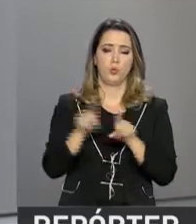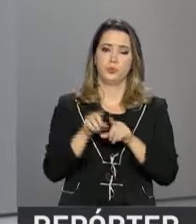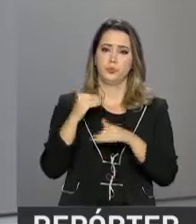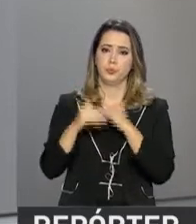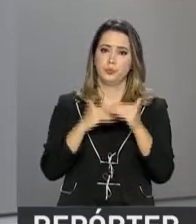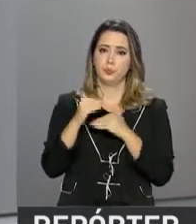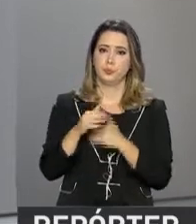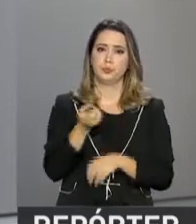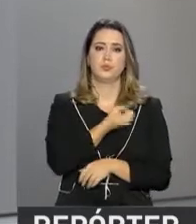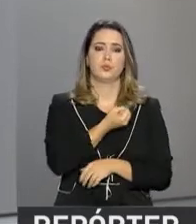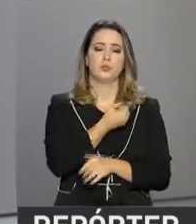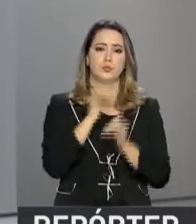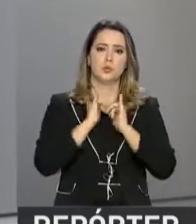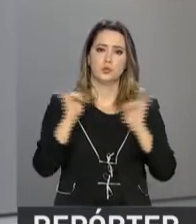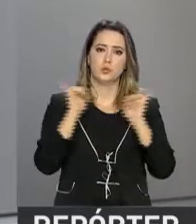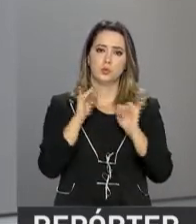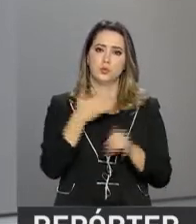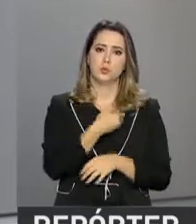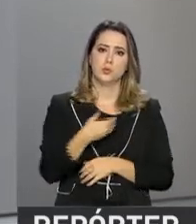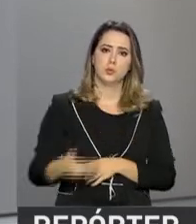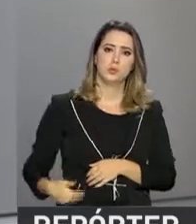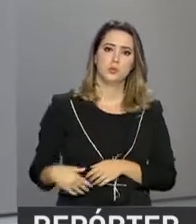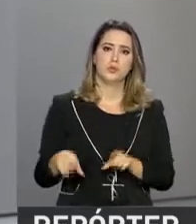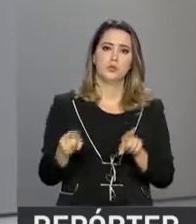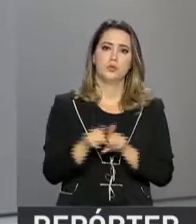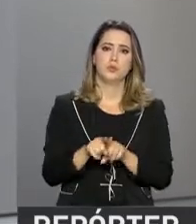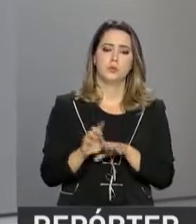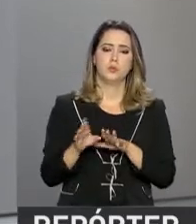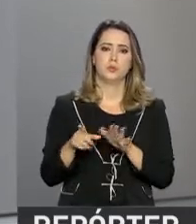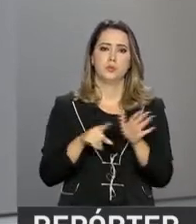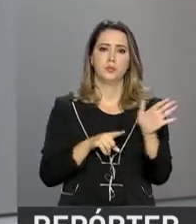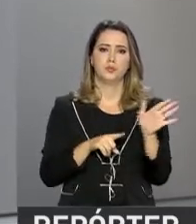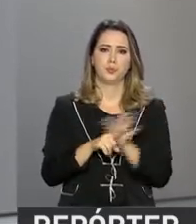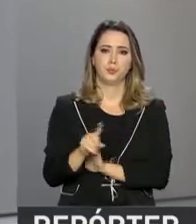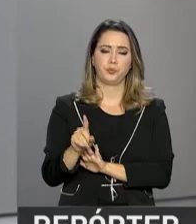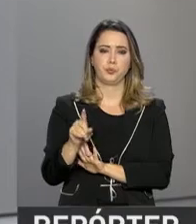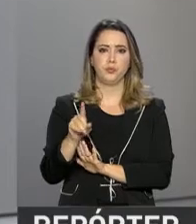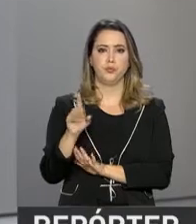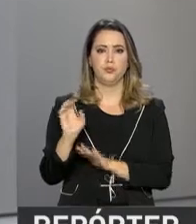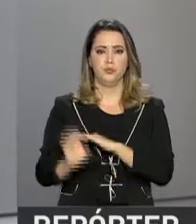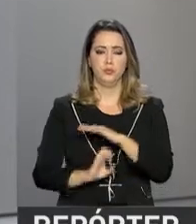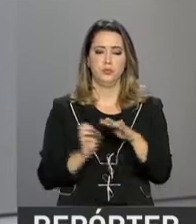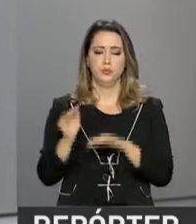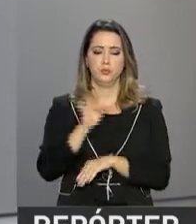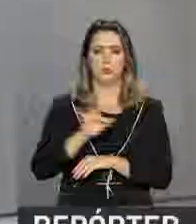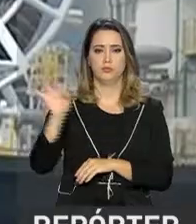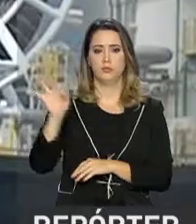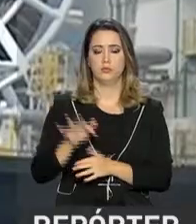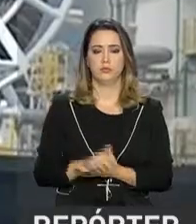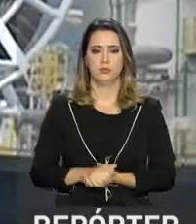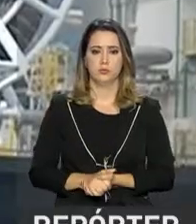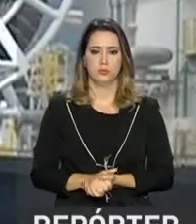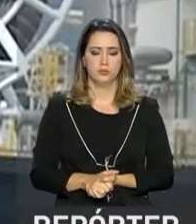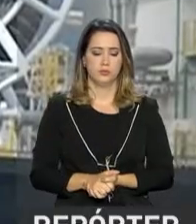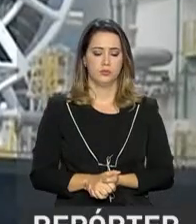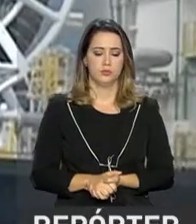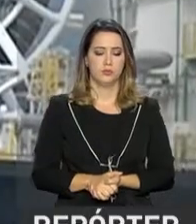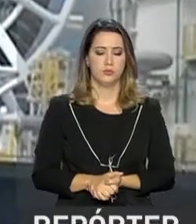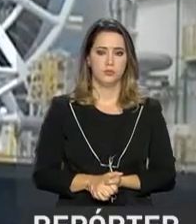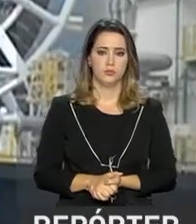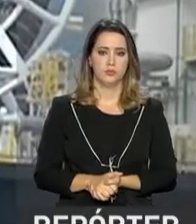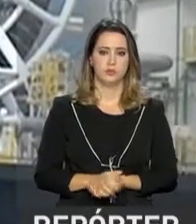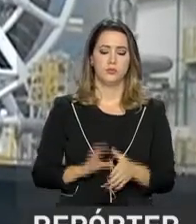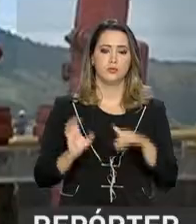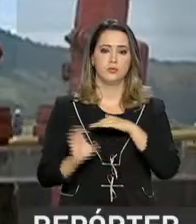hoje pelo governo por meio do boletim das estatais federais do terceiro trimestre as